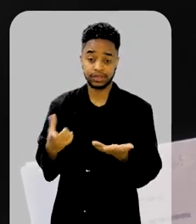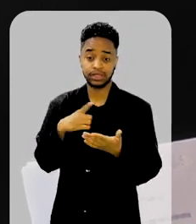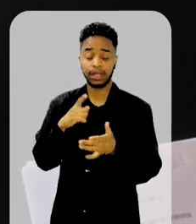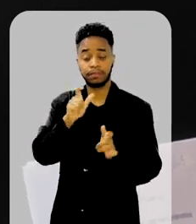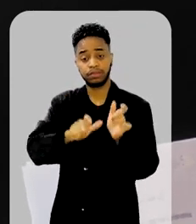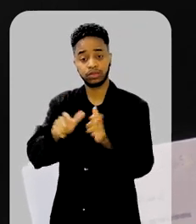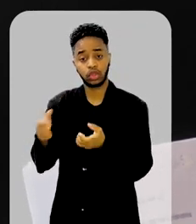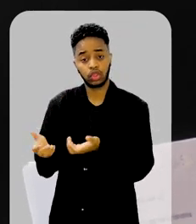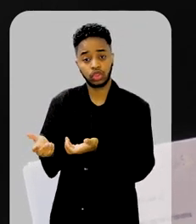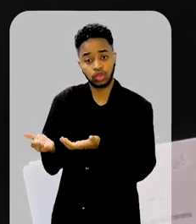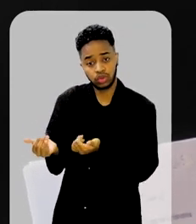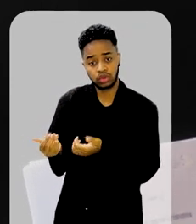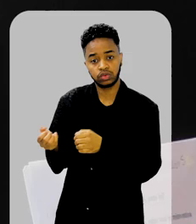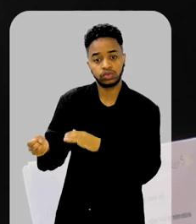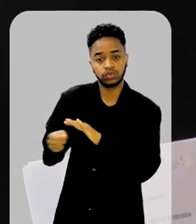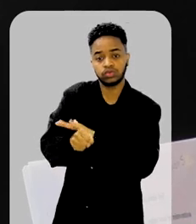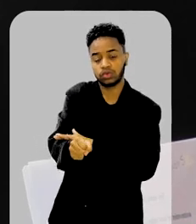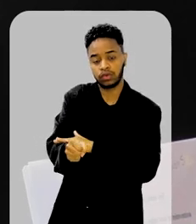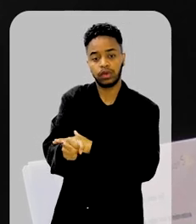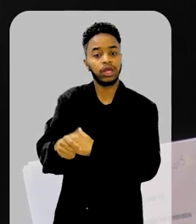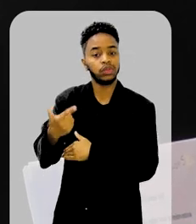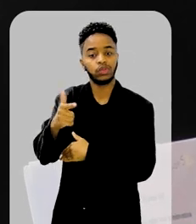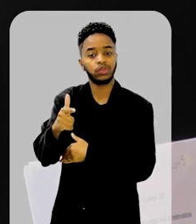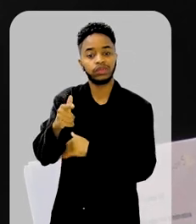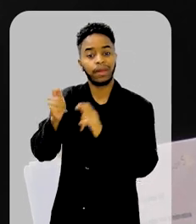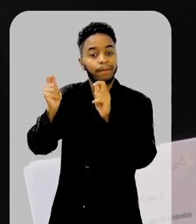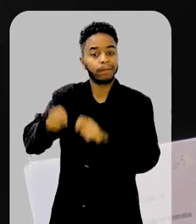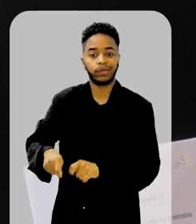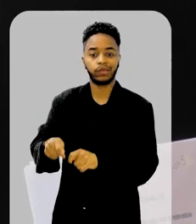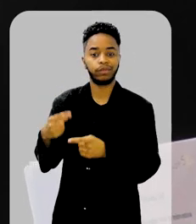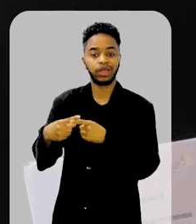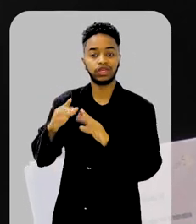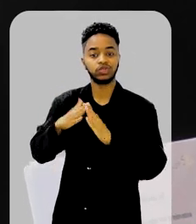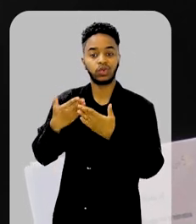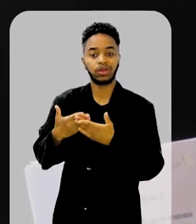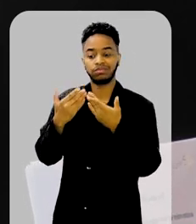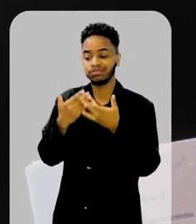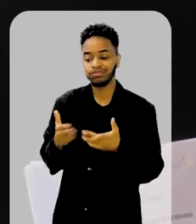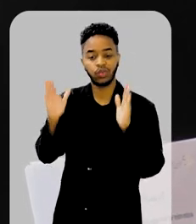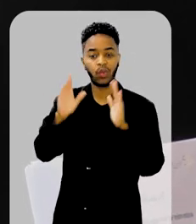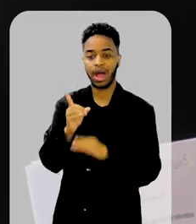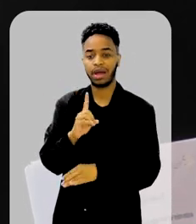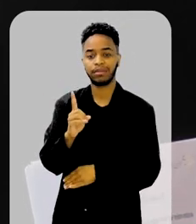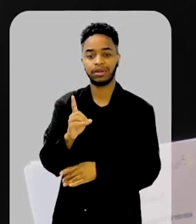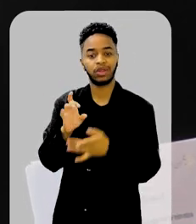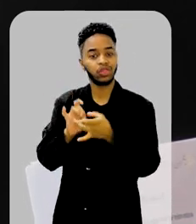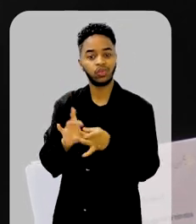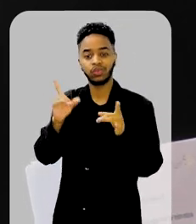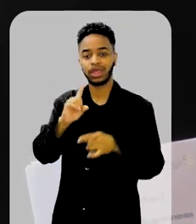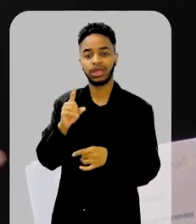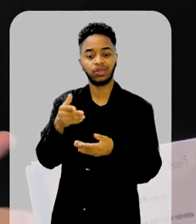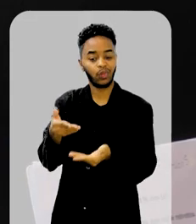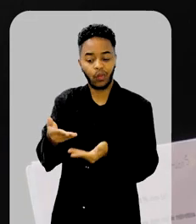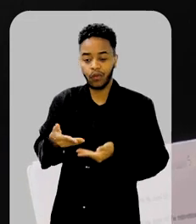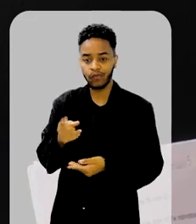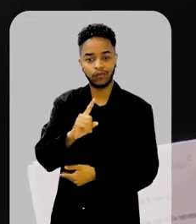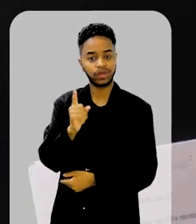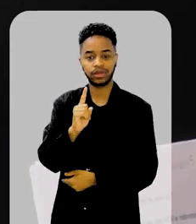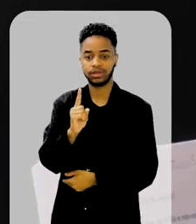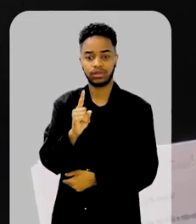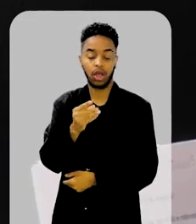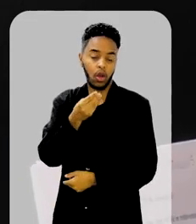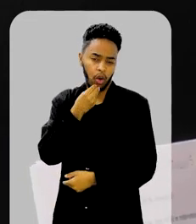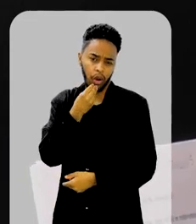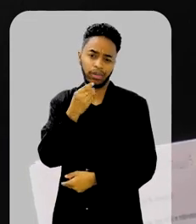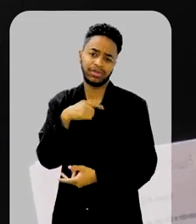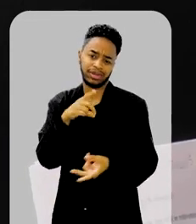Tem uma galera nova chegando que ela não tem essa possibilidade e as escolas não abrem você não vê um convite